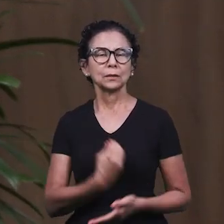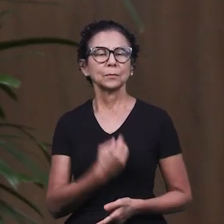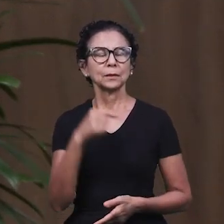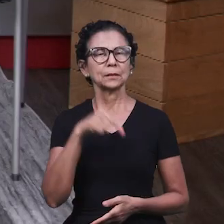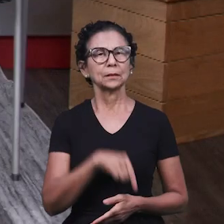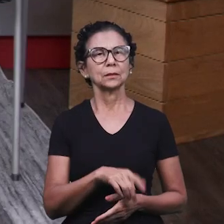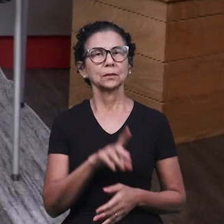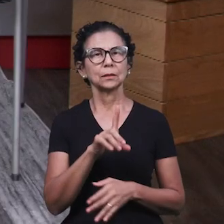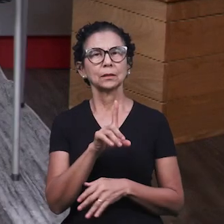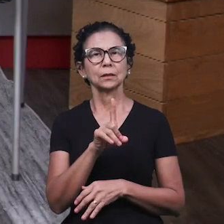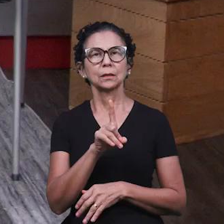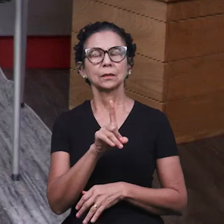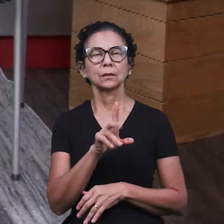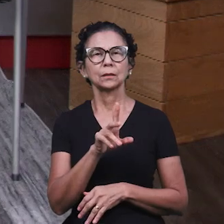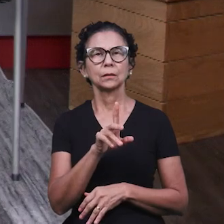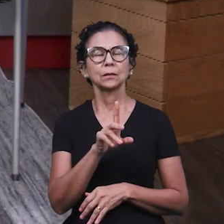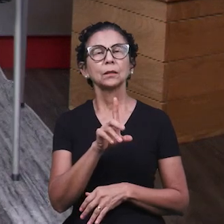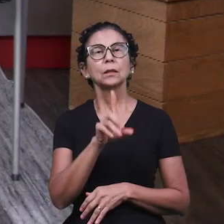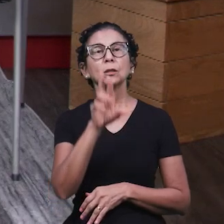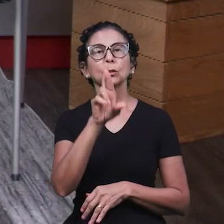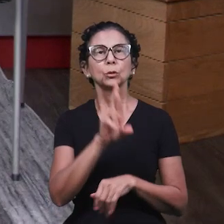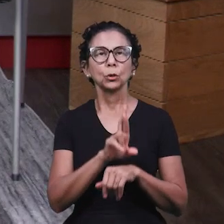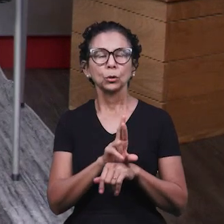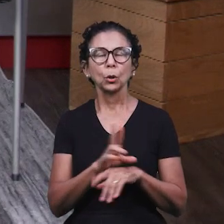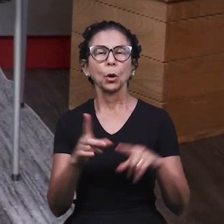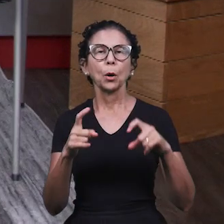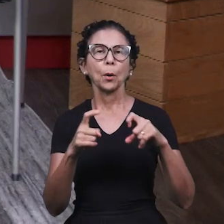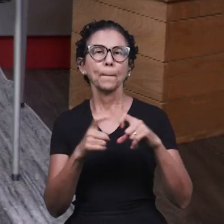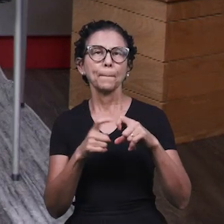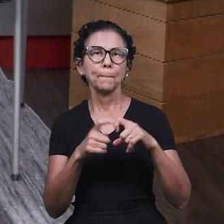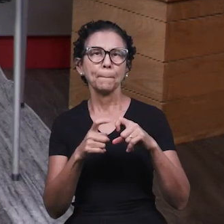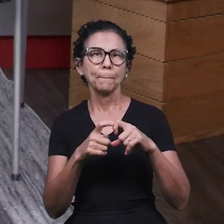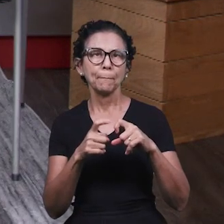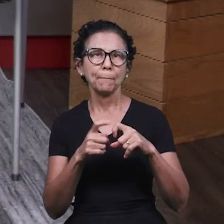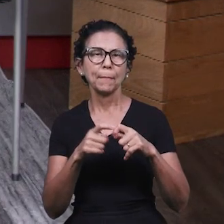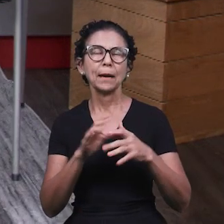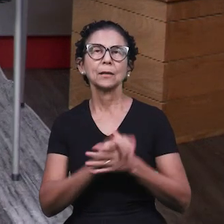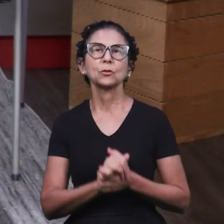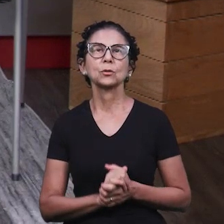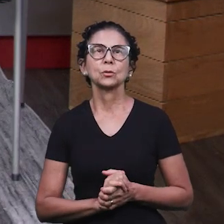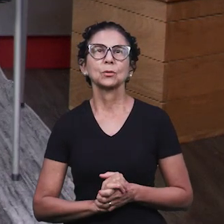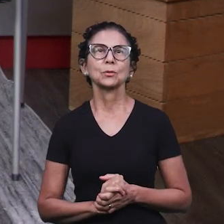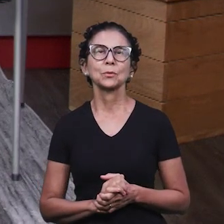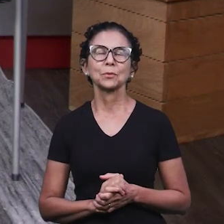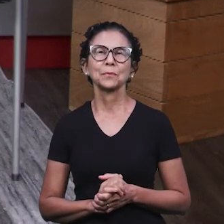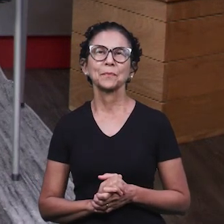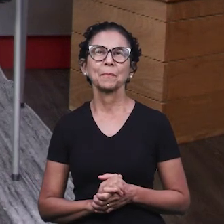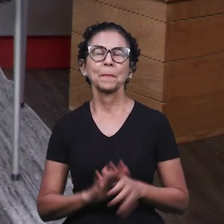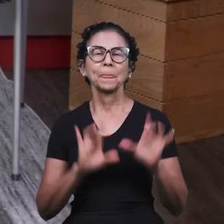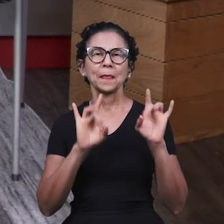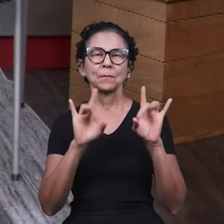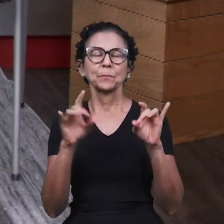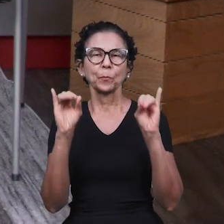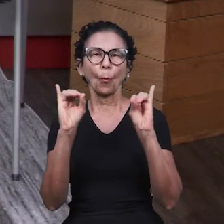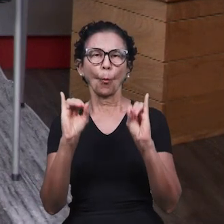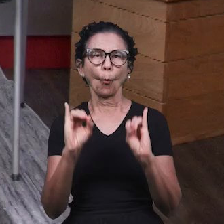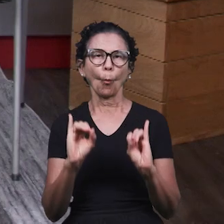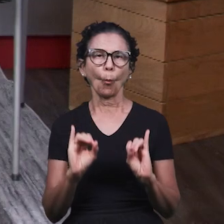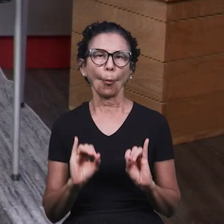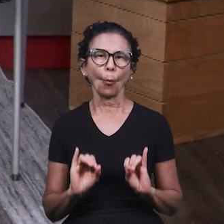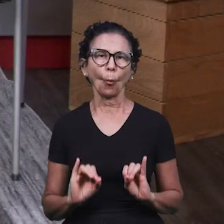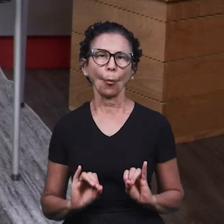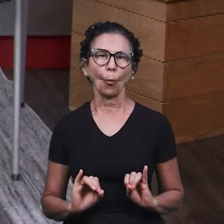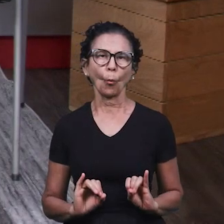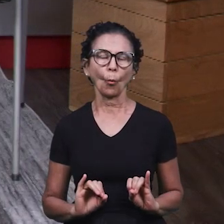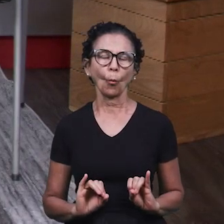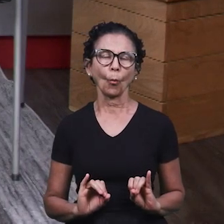estou aqui com o Dr. Danilo Almeida, que é médico, pós-graduado em nutrologia e especialista em emagrecimento e